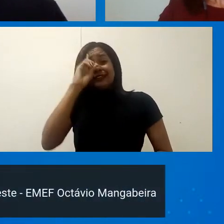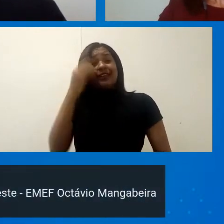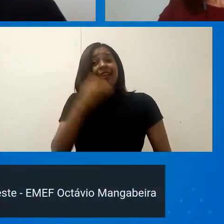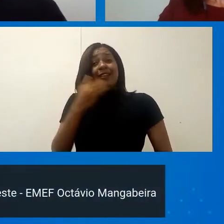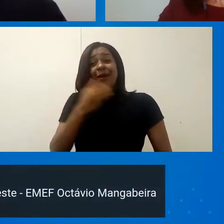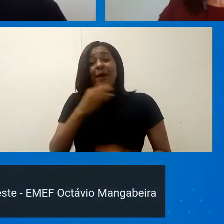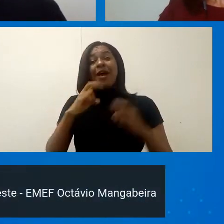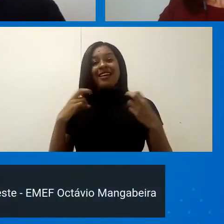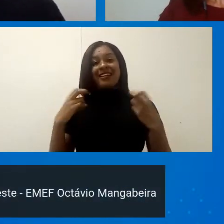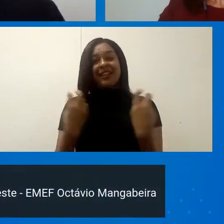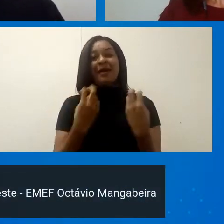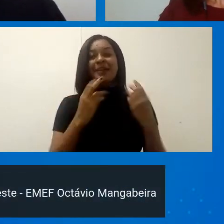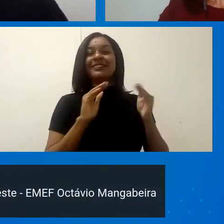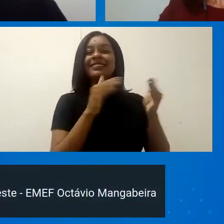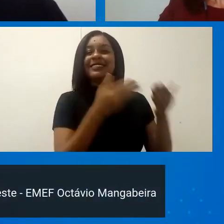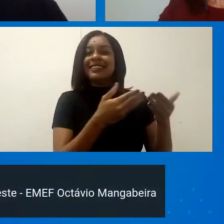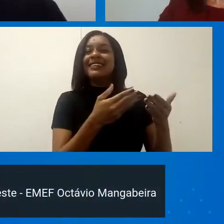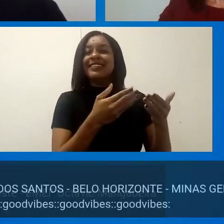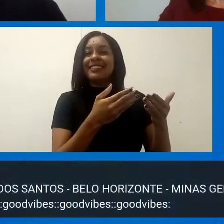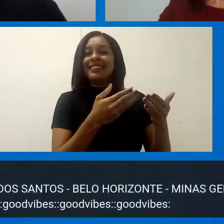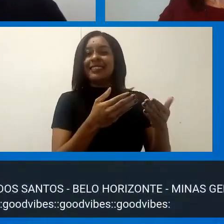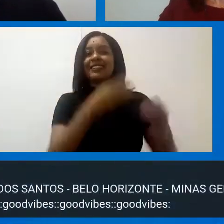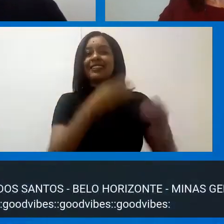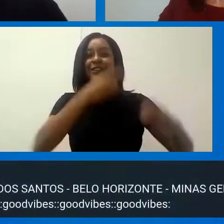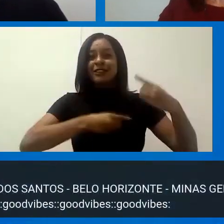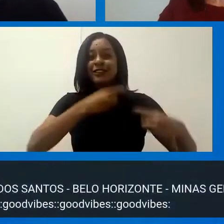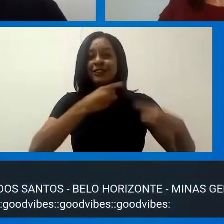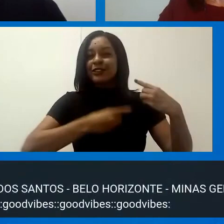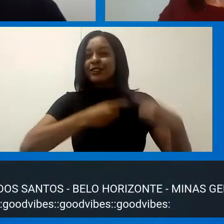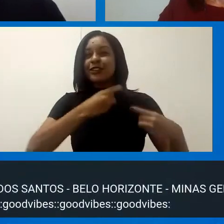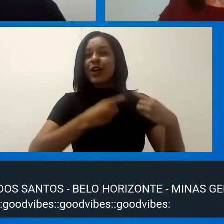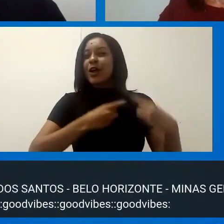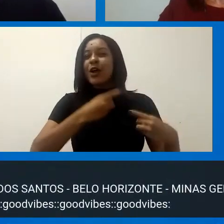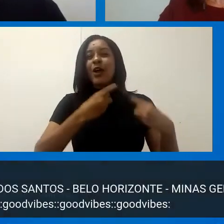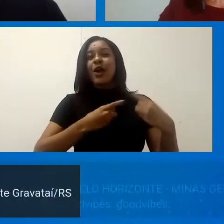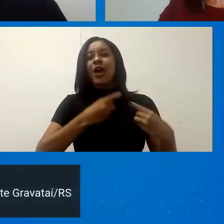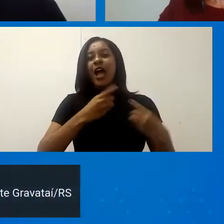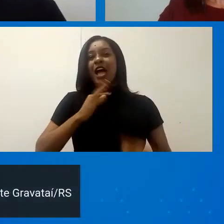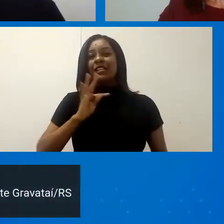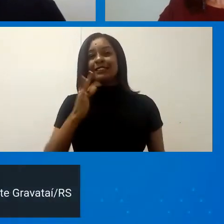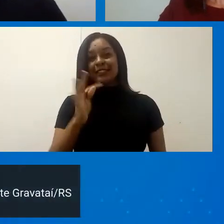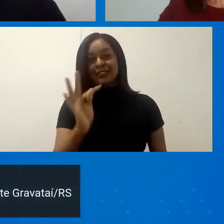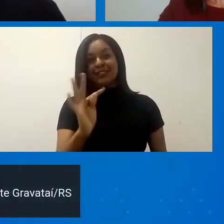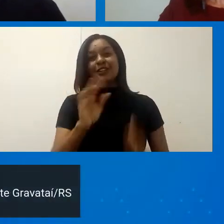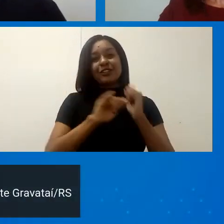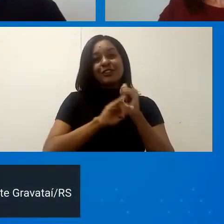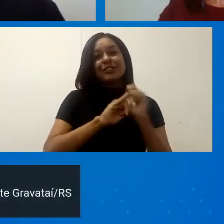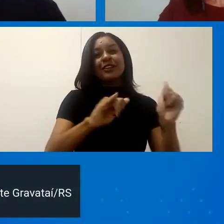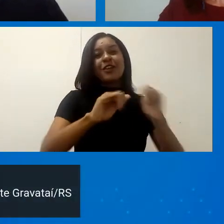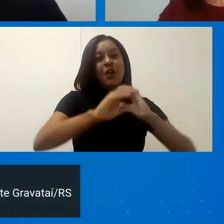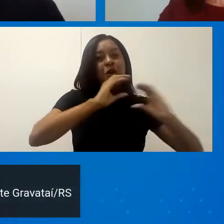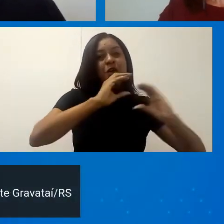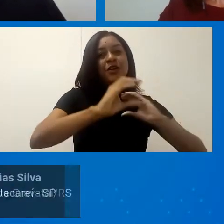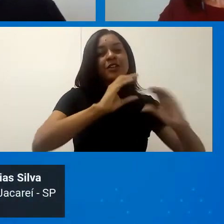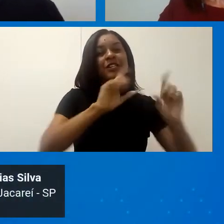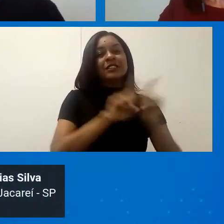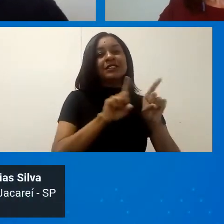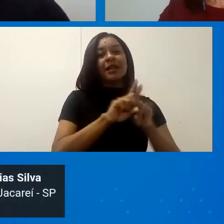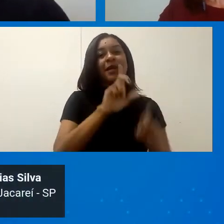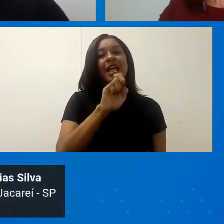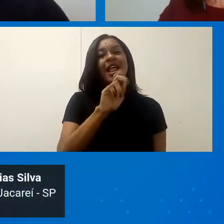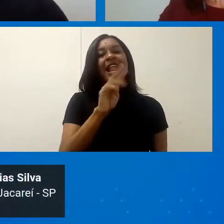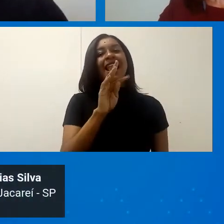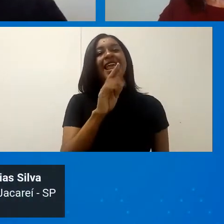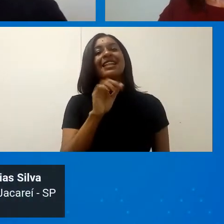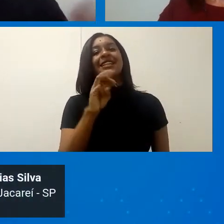sentido e discutir um pouquinho as tecnologias da informação comunicação e letramento digital Nesse contexto da educação escolar